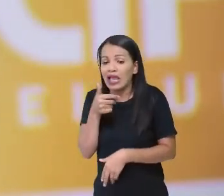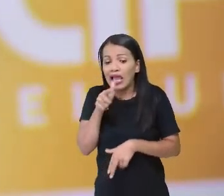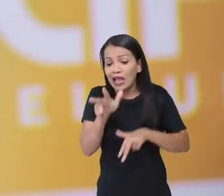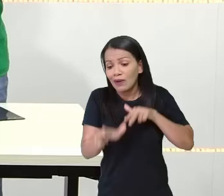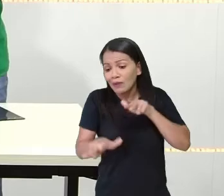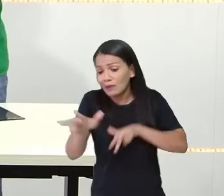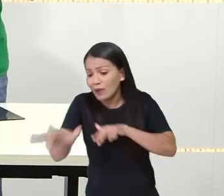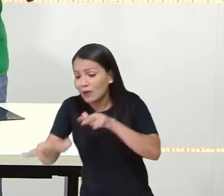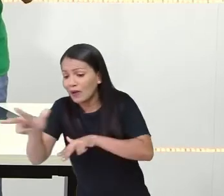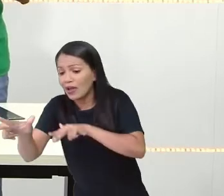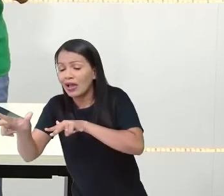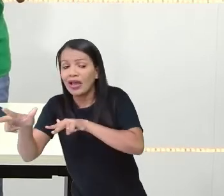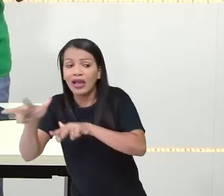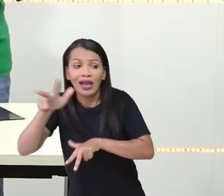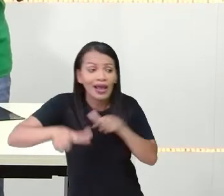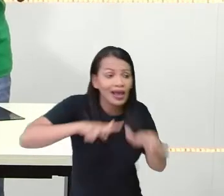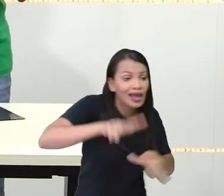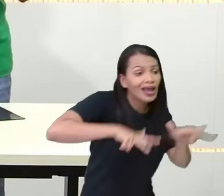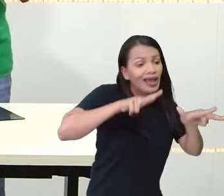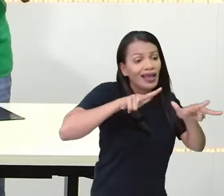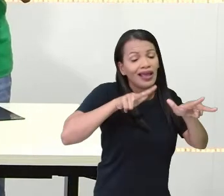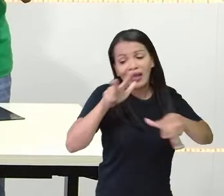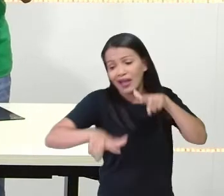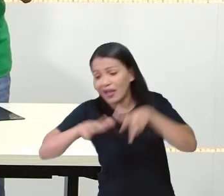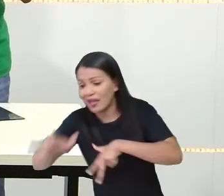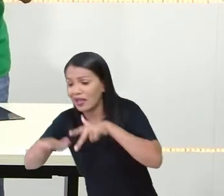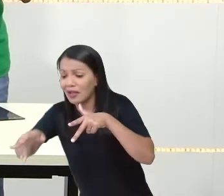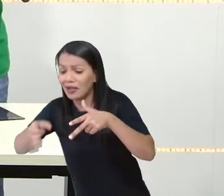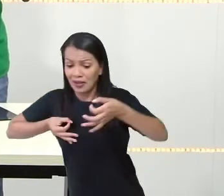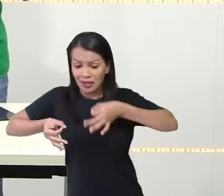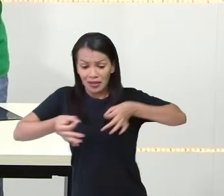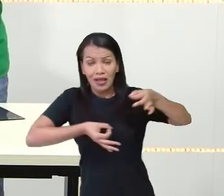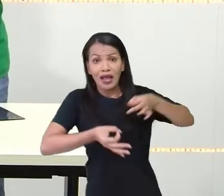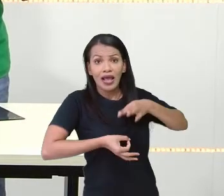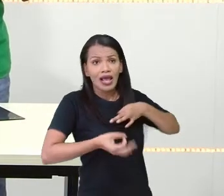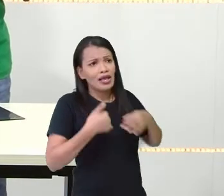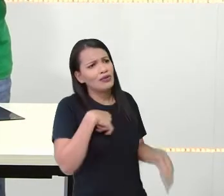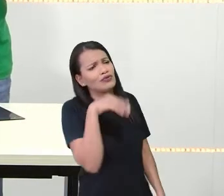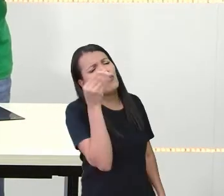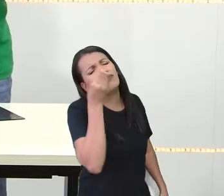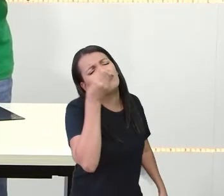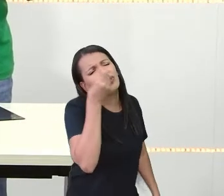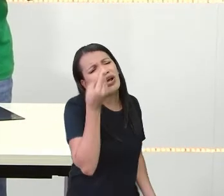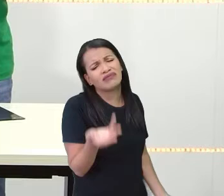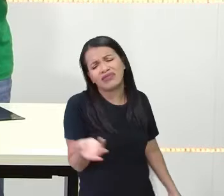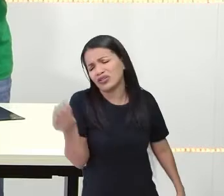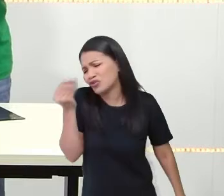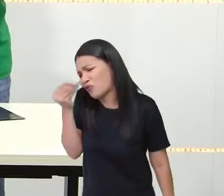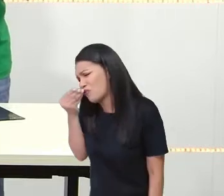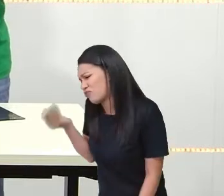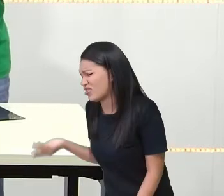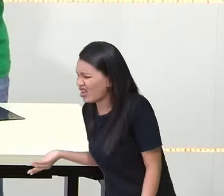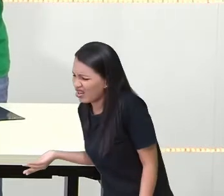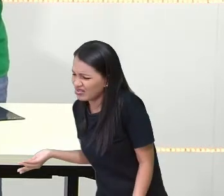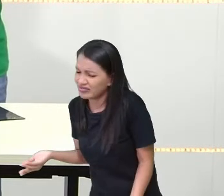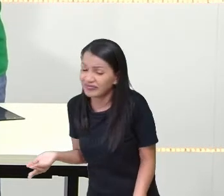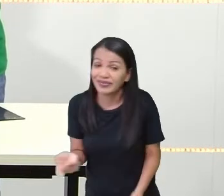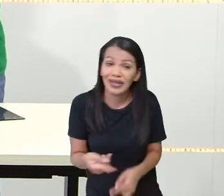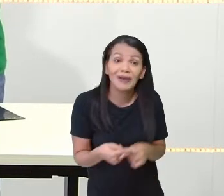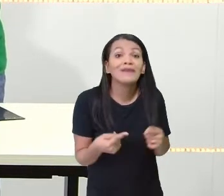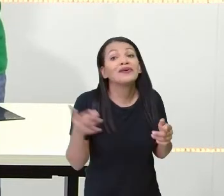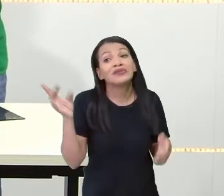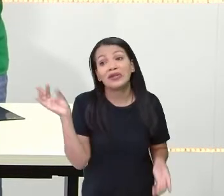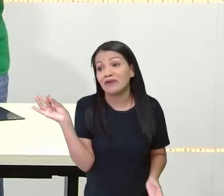para cá, cheia de pintinha e dizendo, tô fraca, tô fraca, tô fraca. Mas